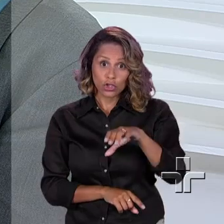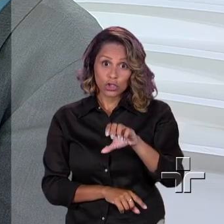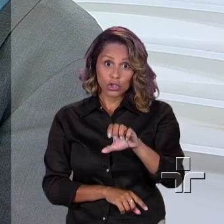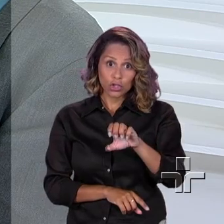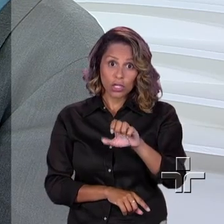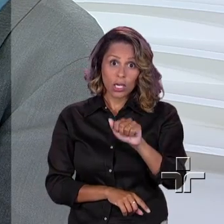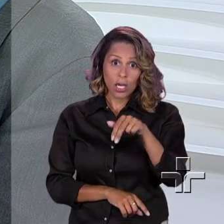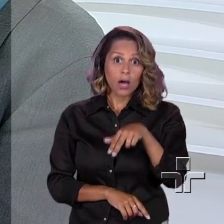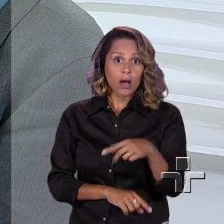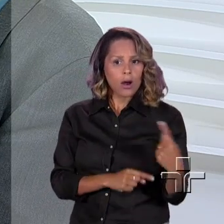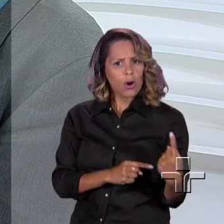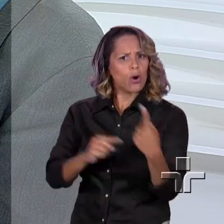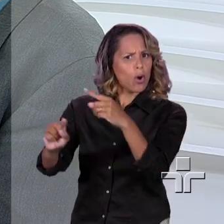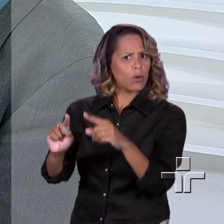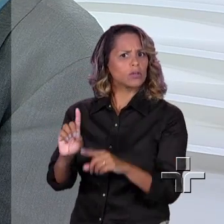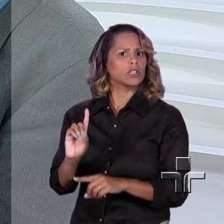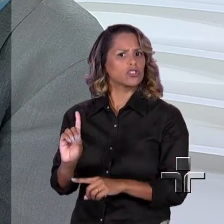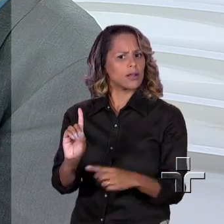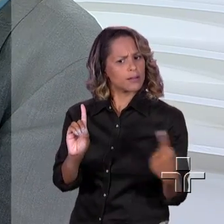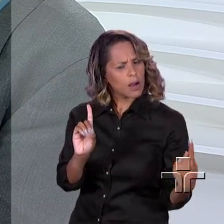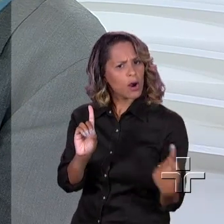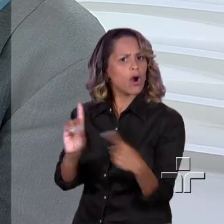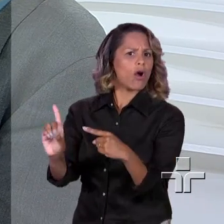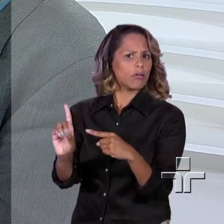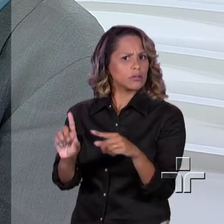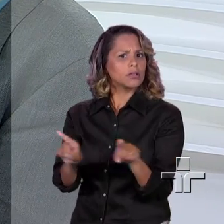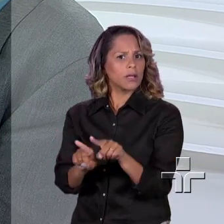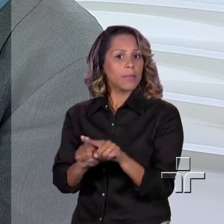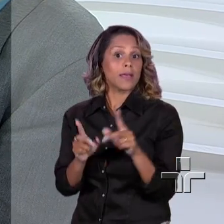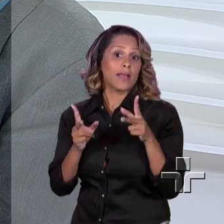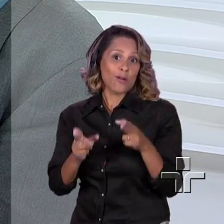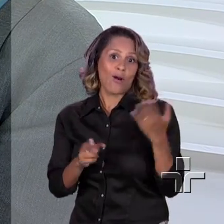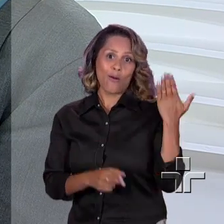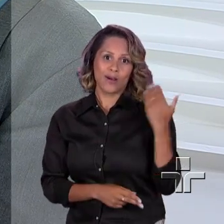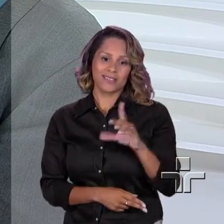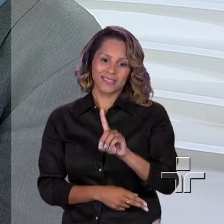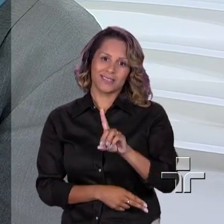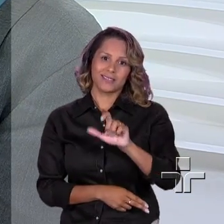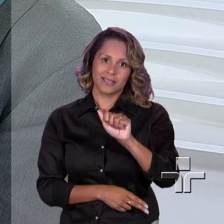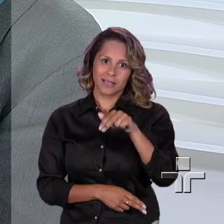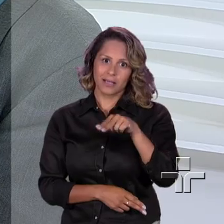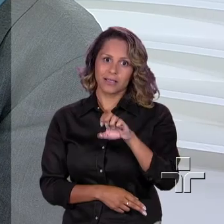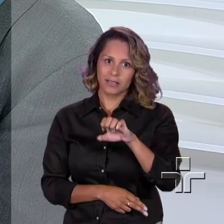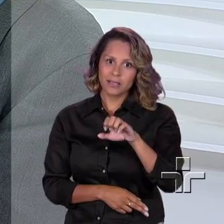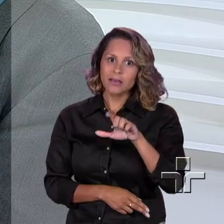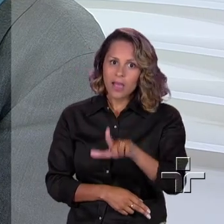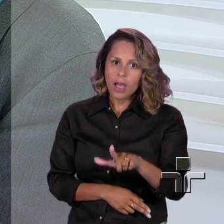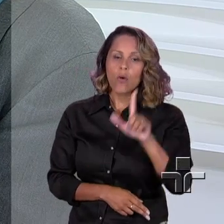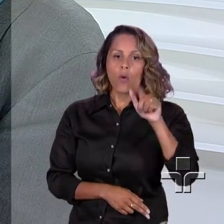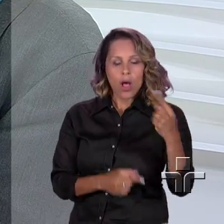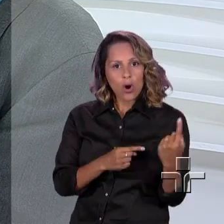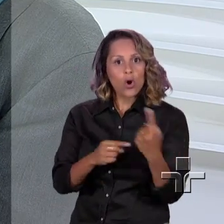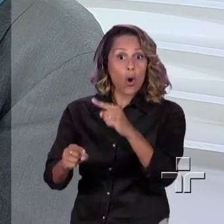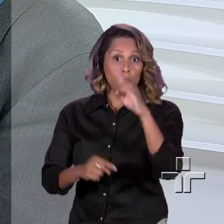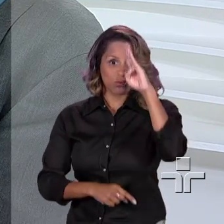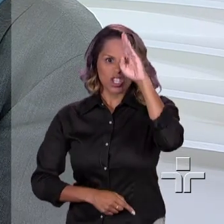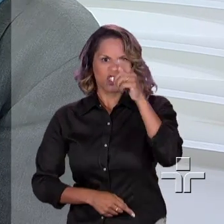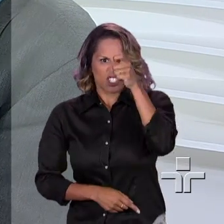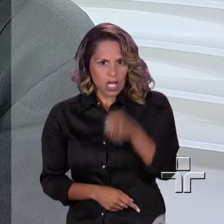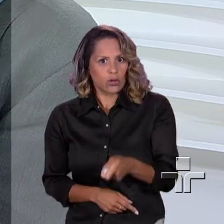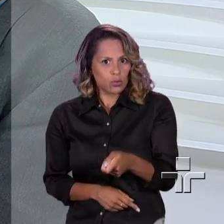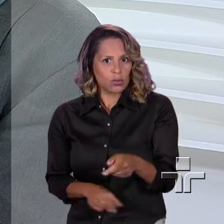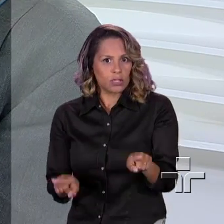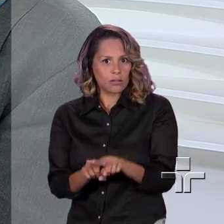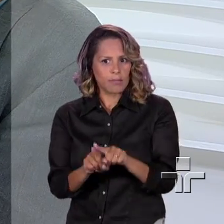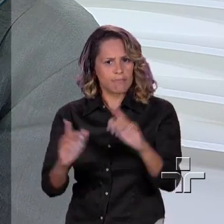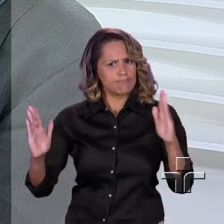de uma maneira frontal, como o Daniel tinha que enfrentar a direita militar, na ditadura militar, de uma maneira